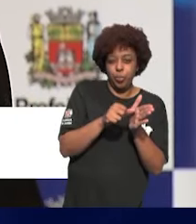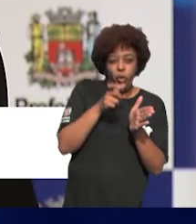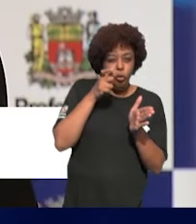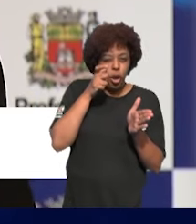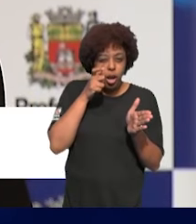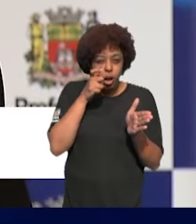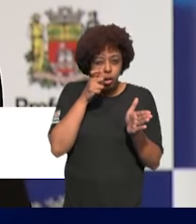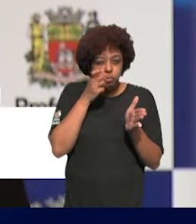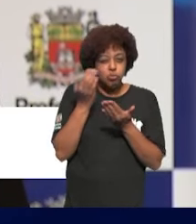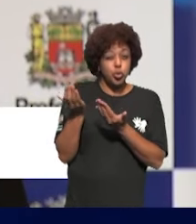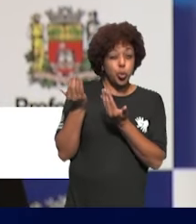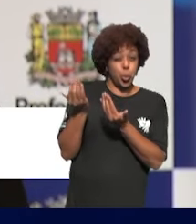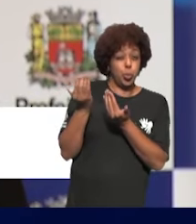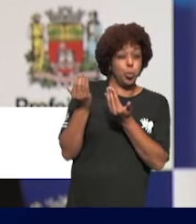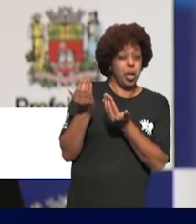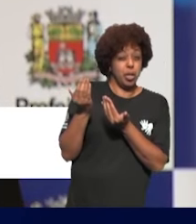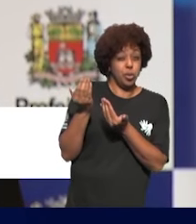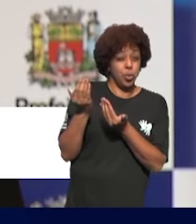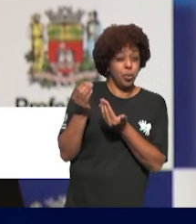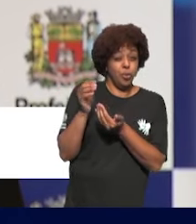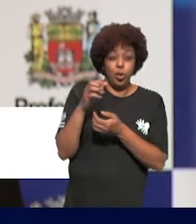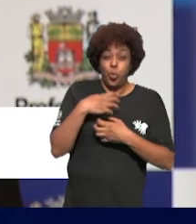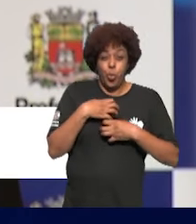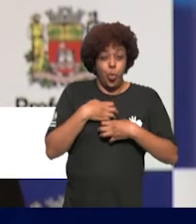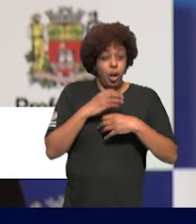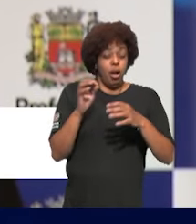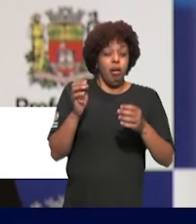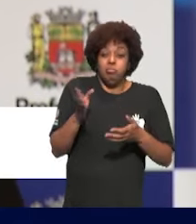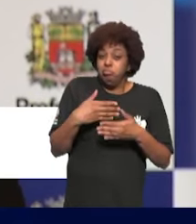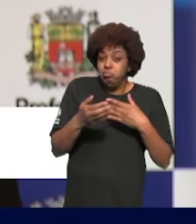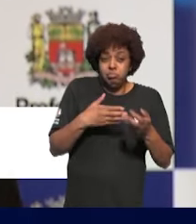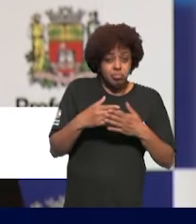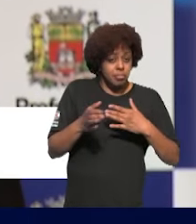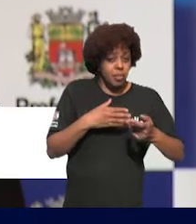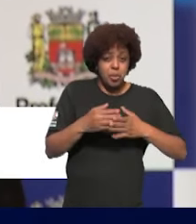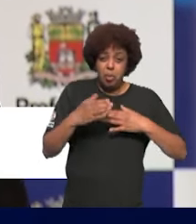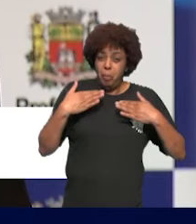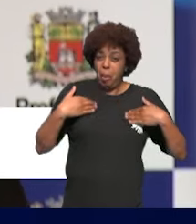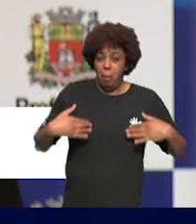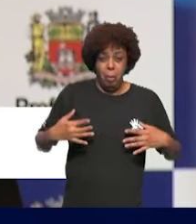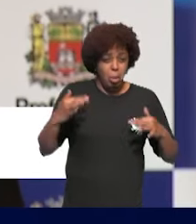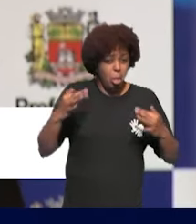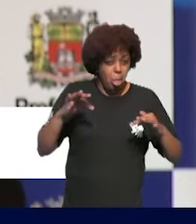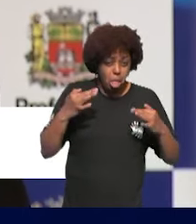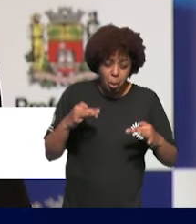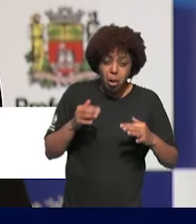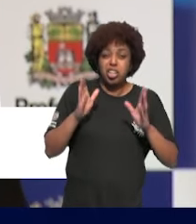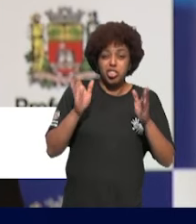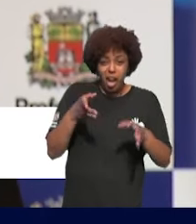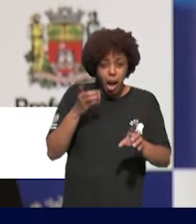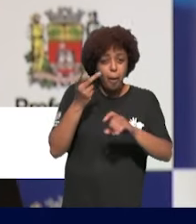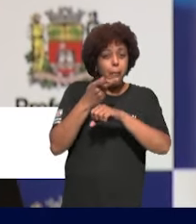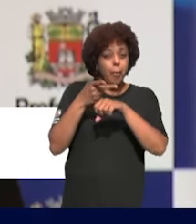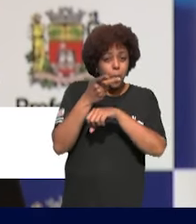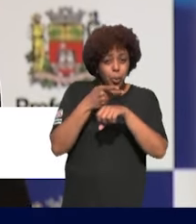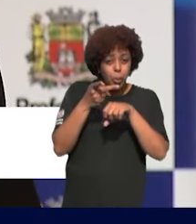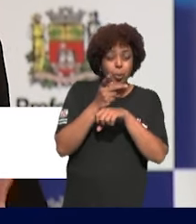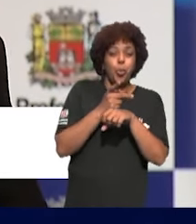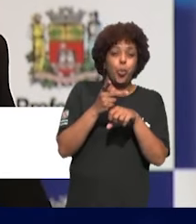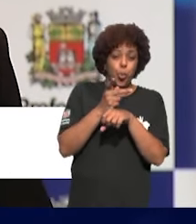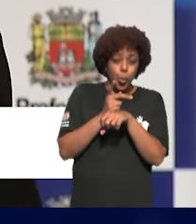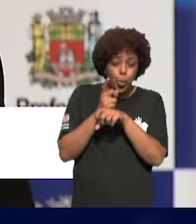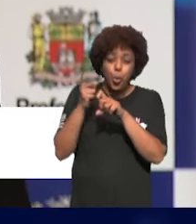se você qualquer início de sintoma de gripe qualquer início dos sintomas já procure um equipamento de saúde